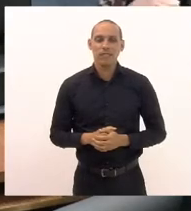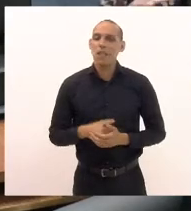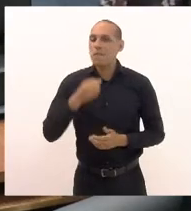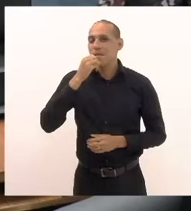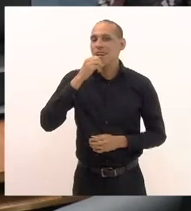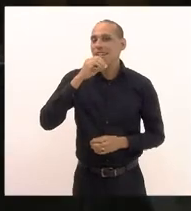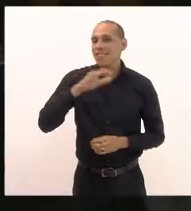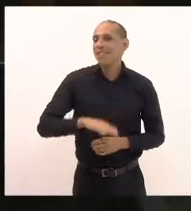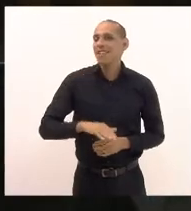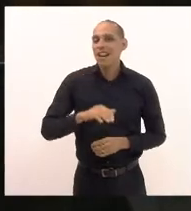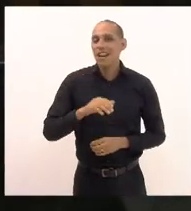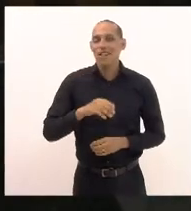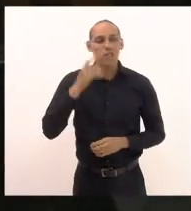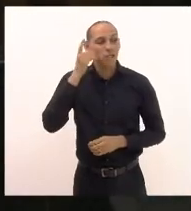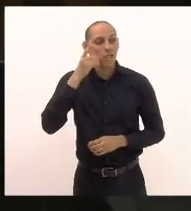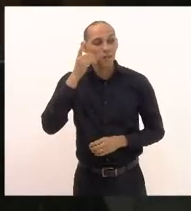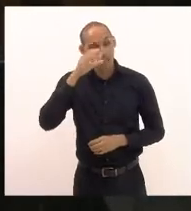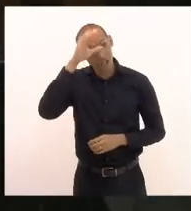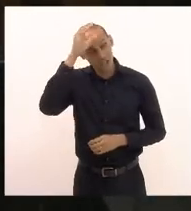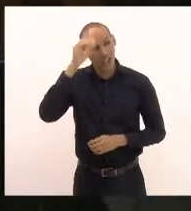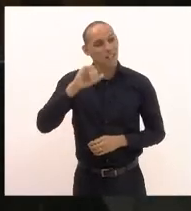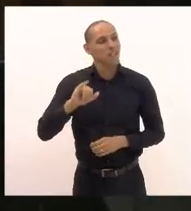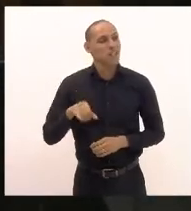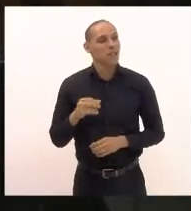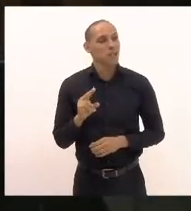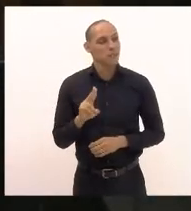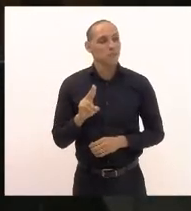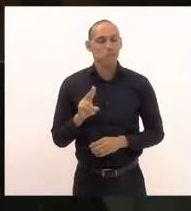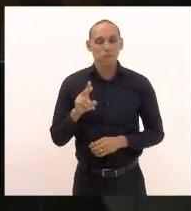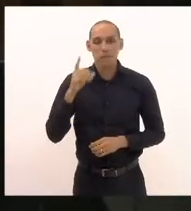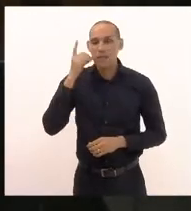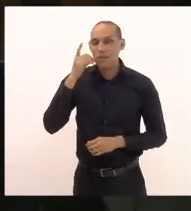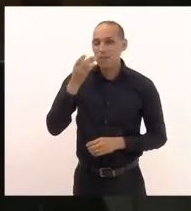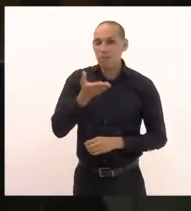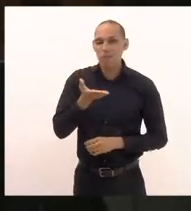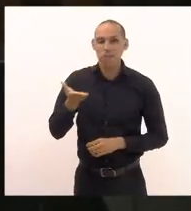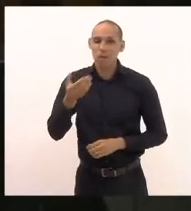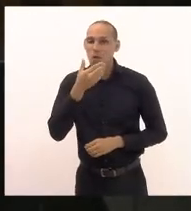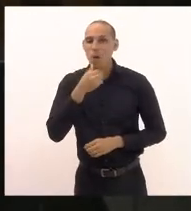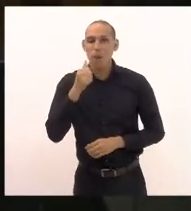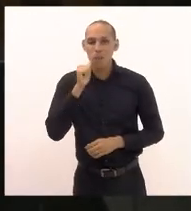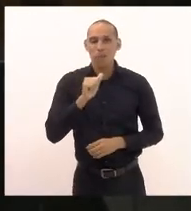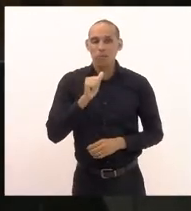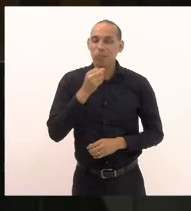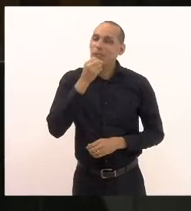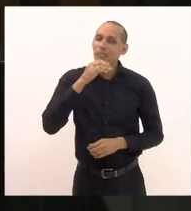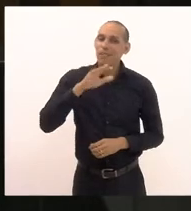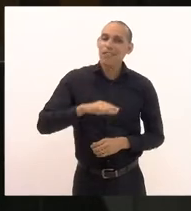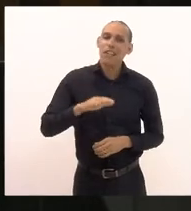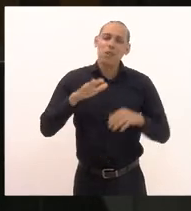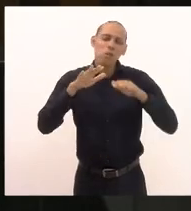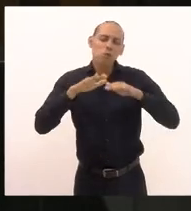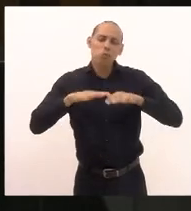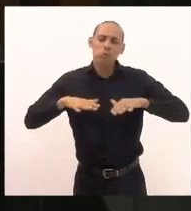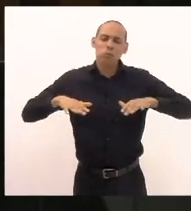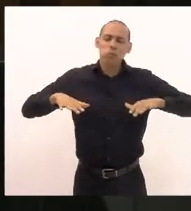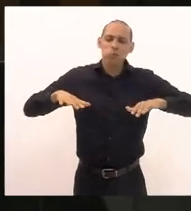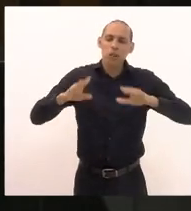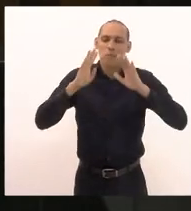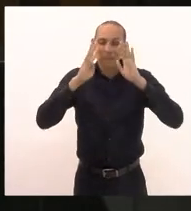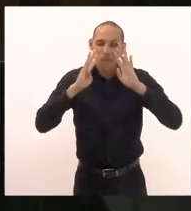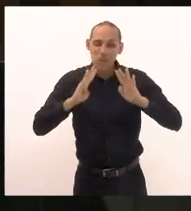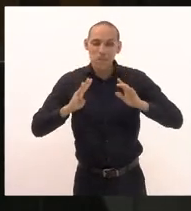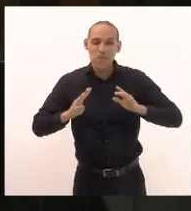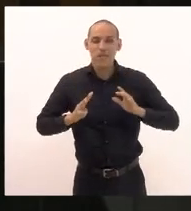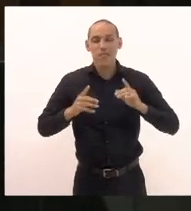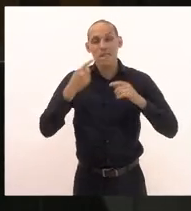Boa tarde, deputada Tia Ju. Boa tarde, deputadas, deputados. Boa tarde a todos e todas que nos assistem